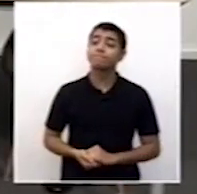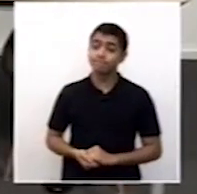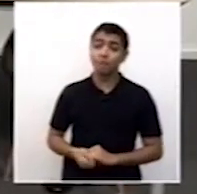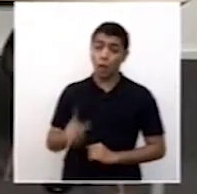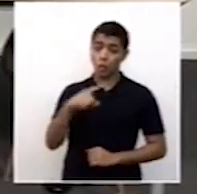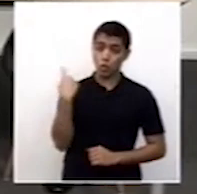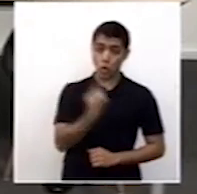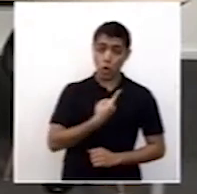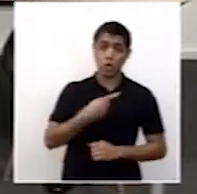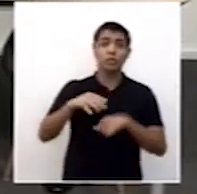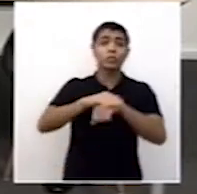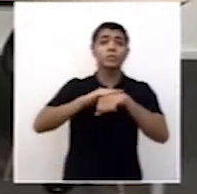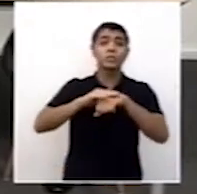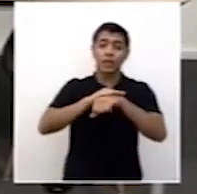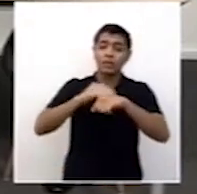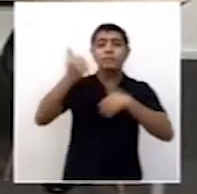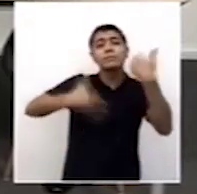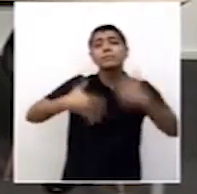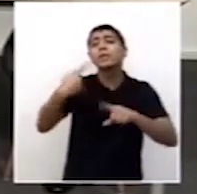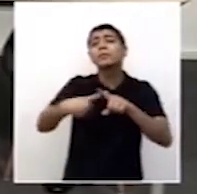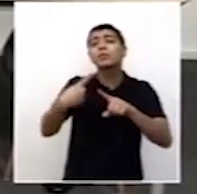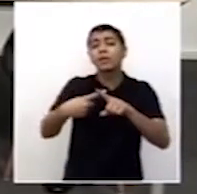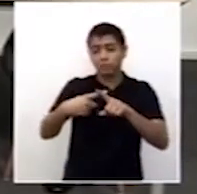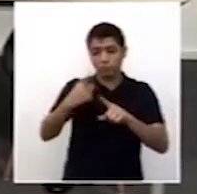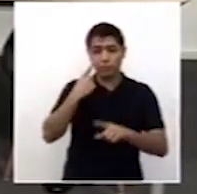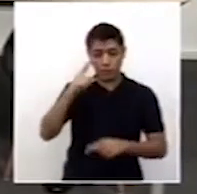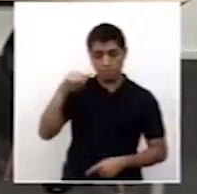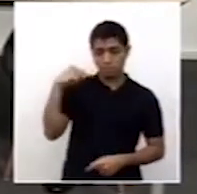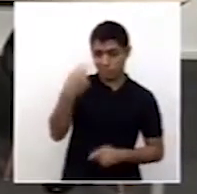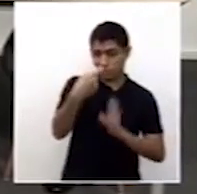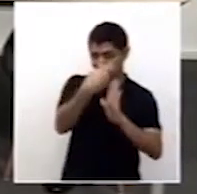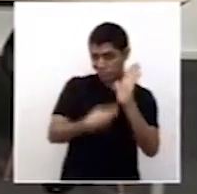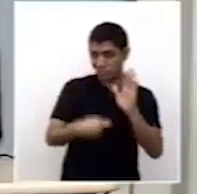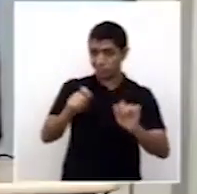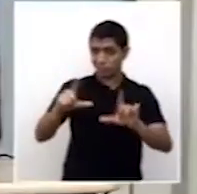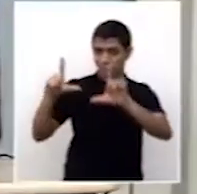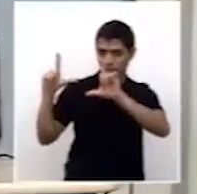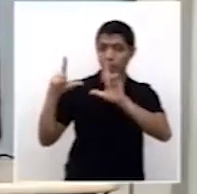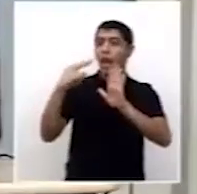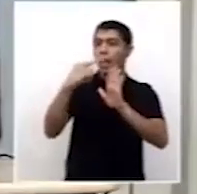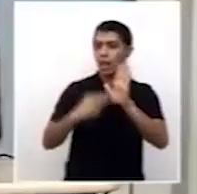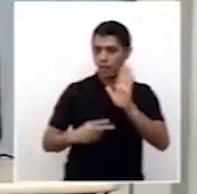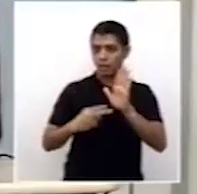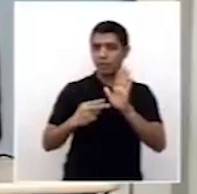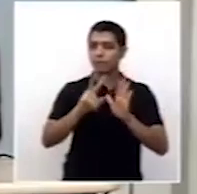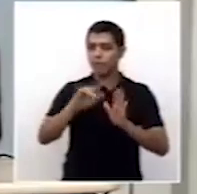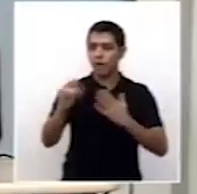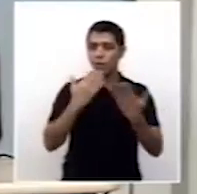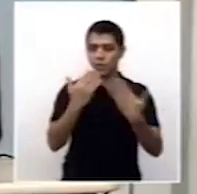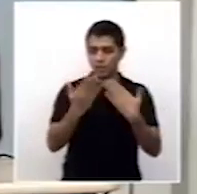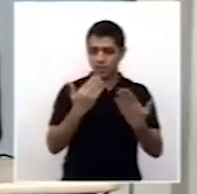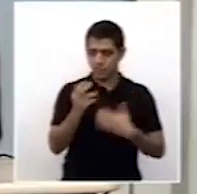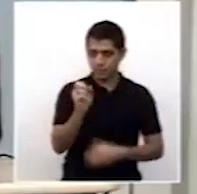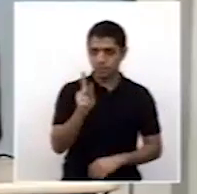a lermos o próximo texto, certo? E nós vamos conversar sobre isso.